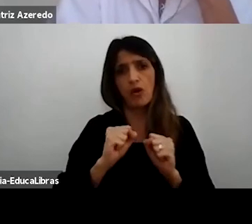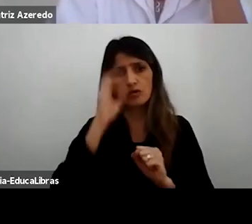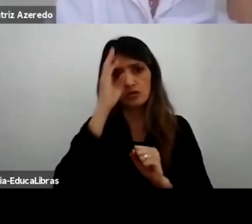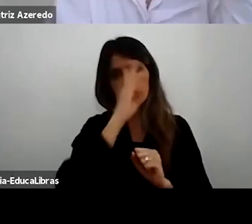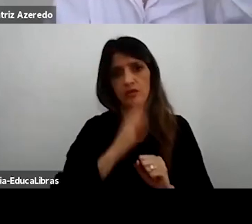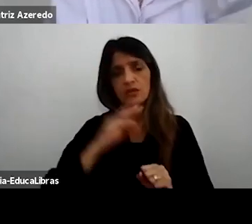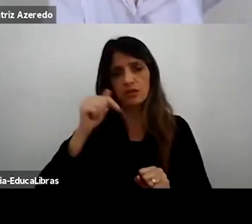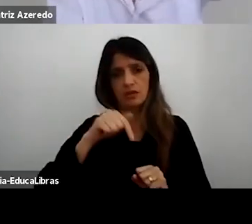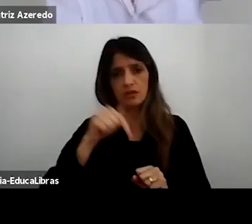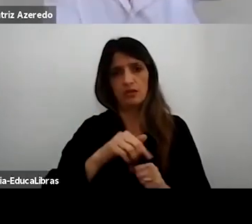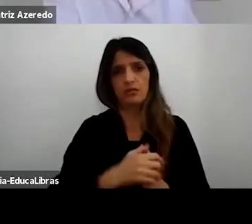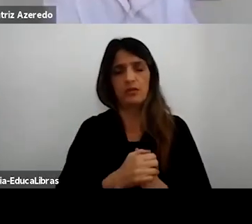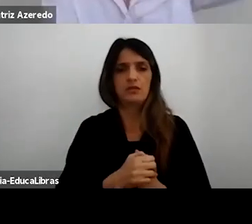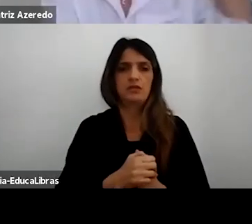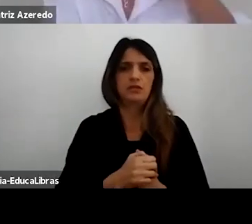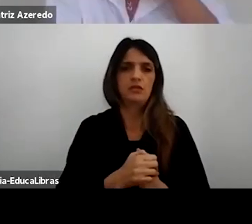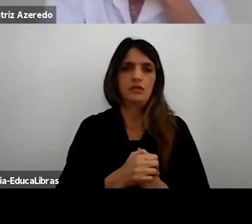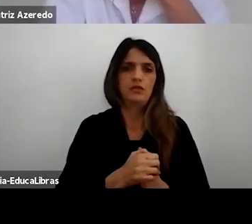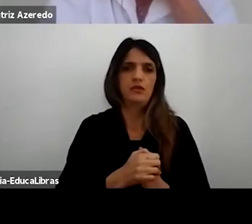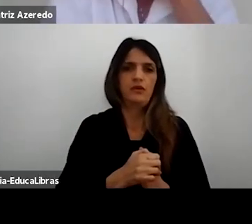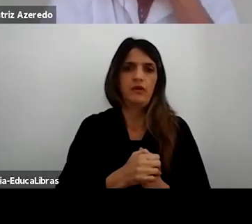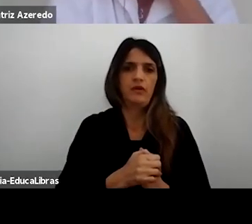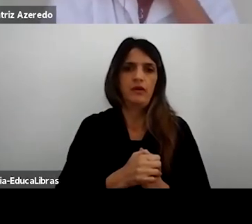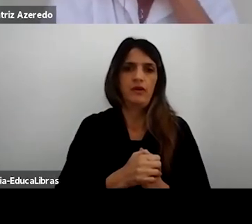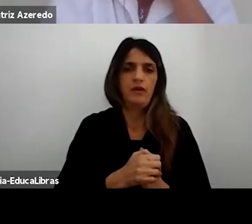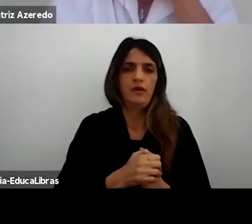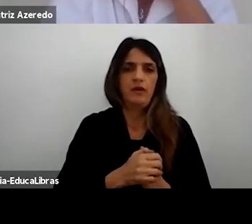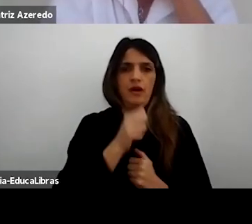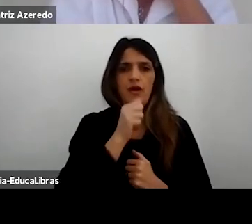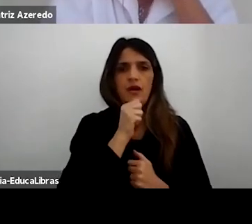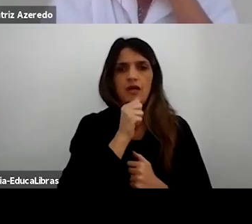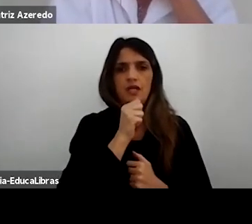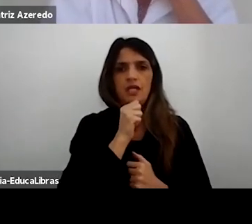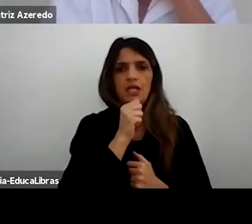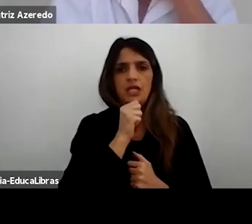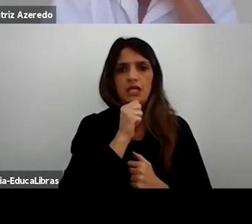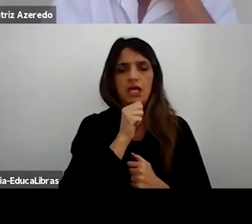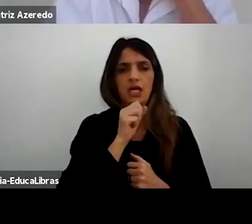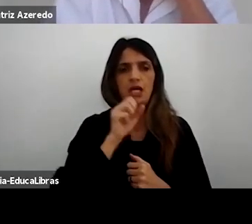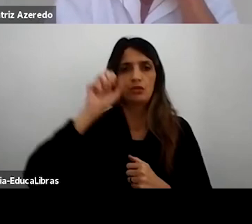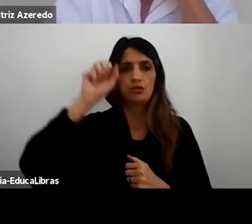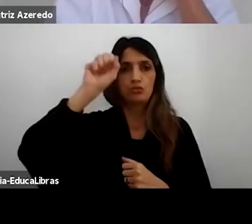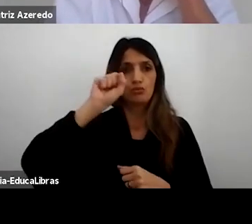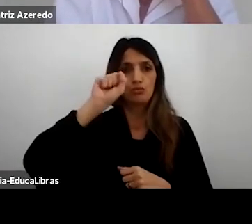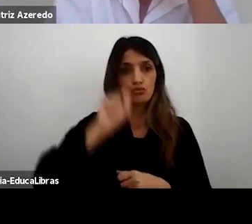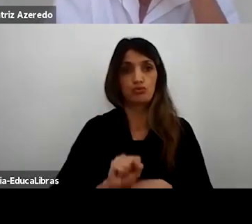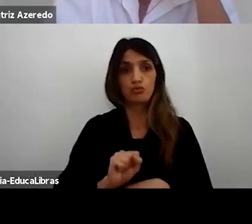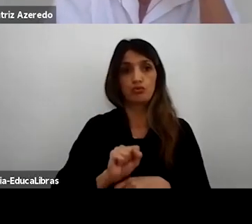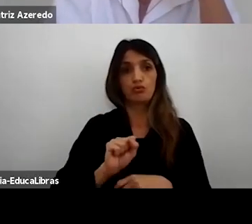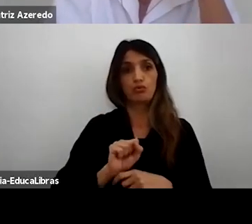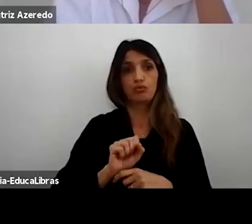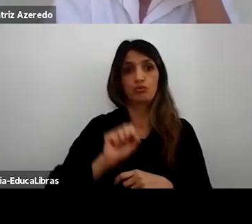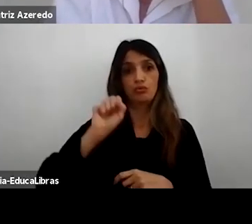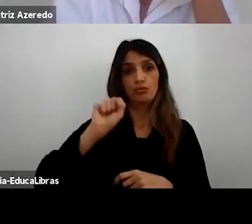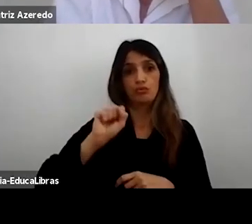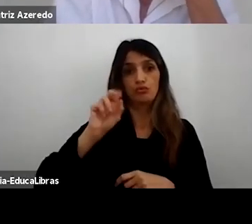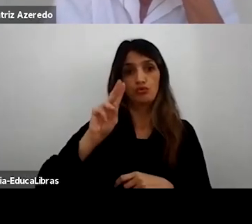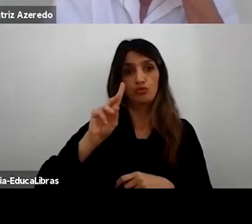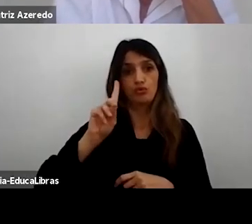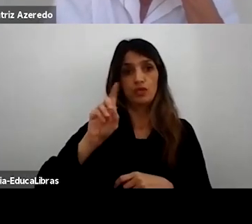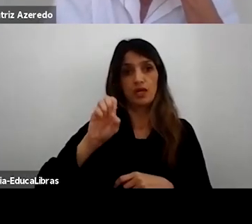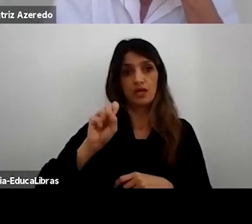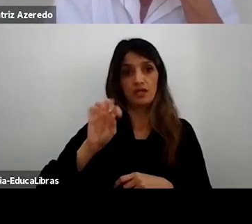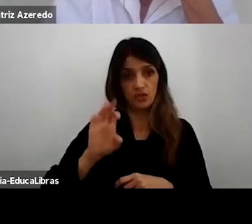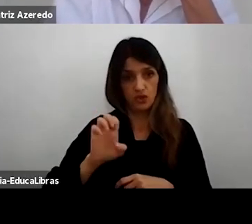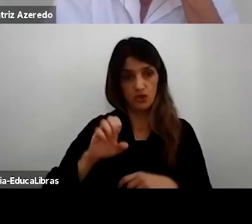é muito alocado ainda na questão sul-sudeste, a gente precisa trazer esse movimento para ter